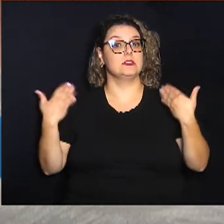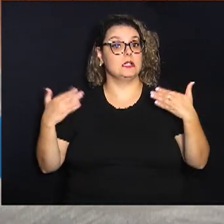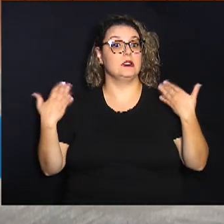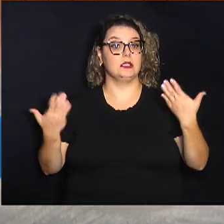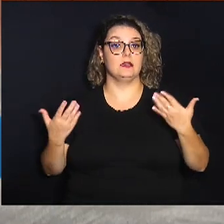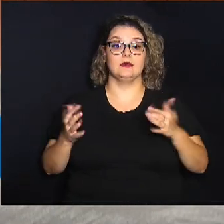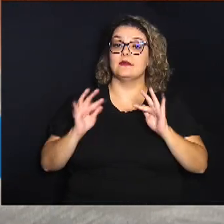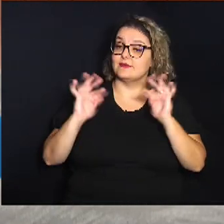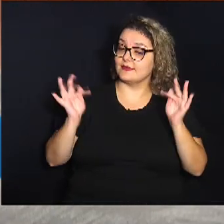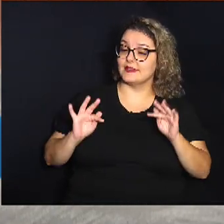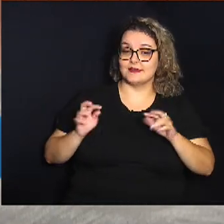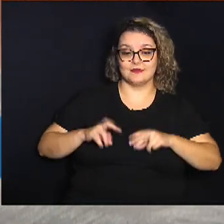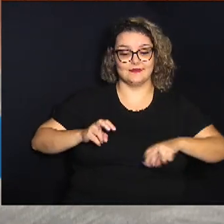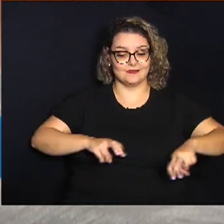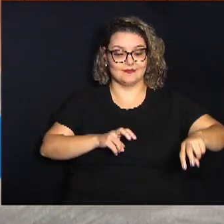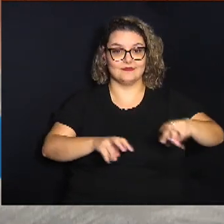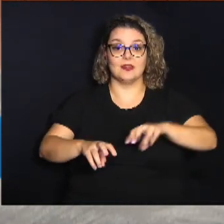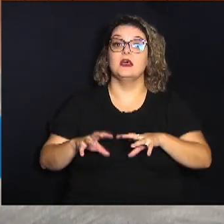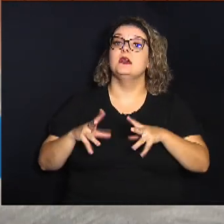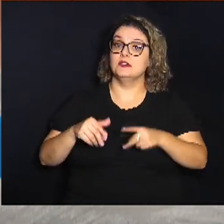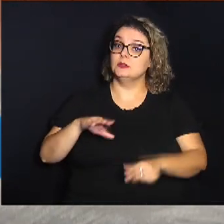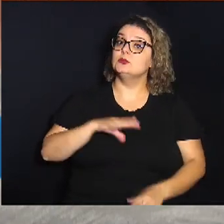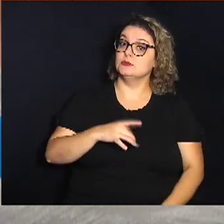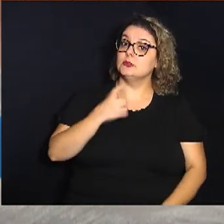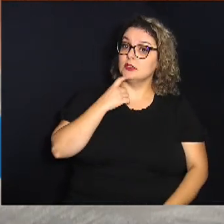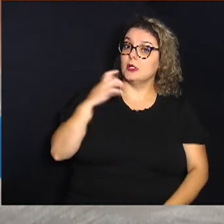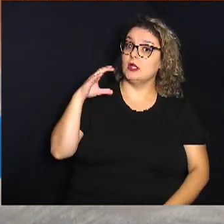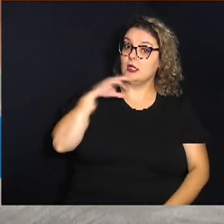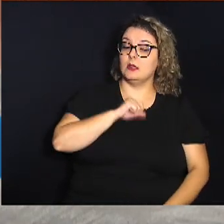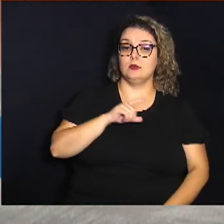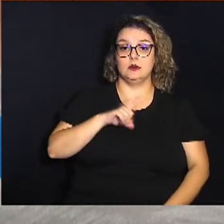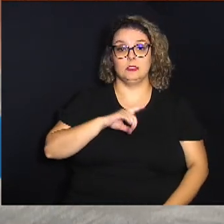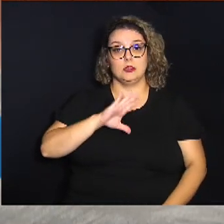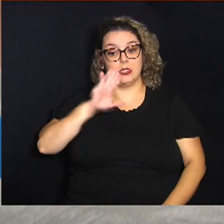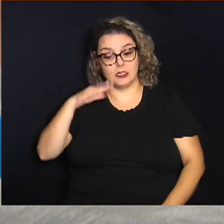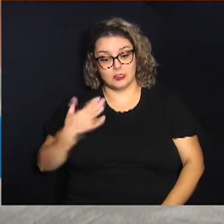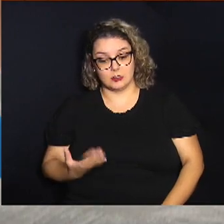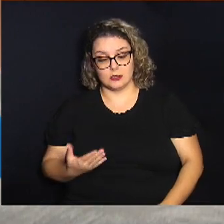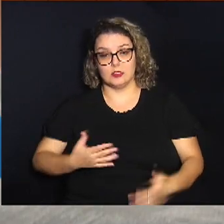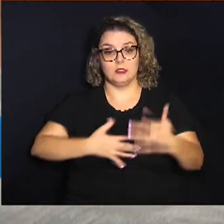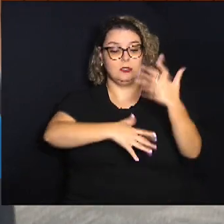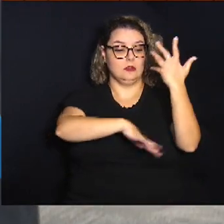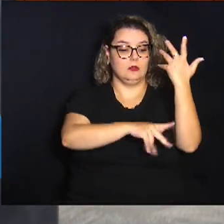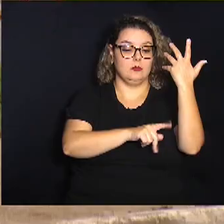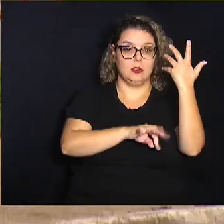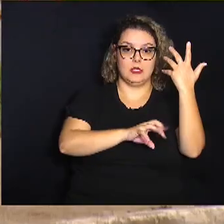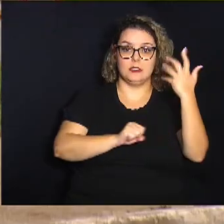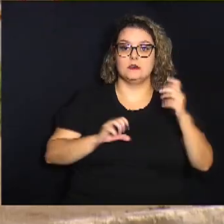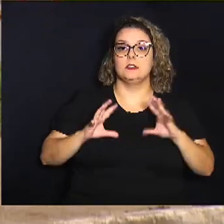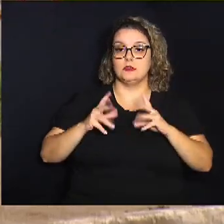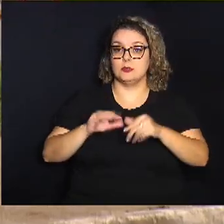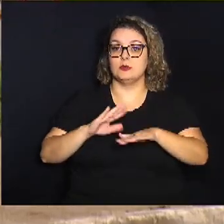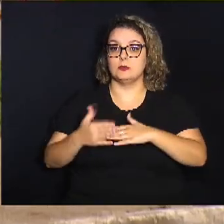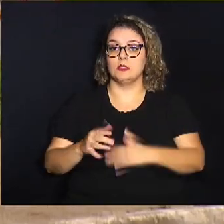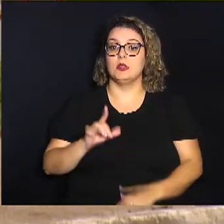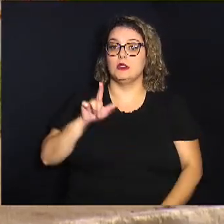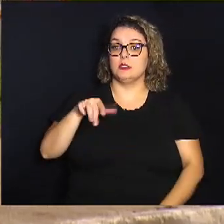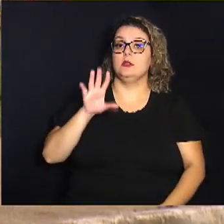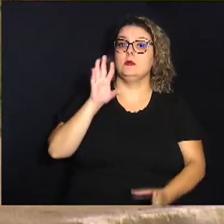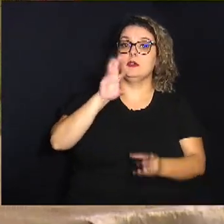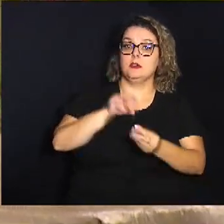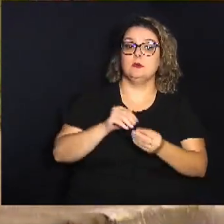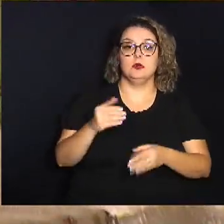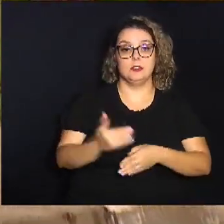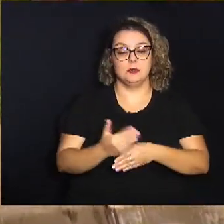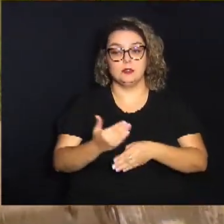permite a toda Campinas, em breve, ter esse privilégio de ter praças pets em todos os bairros. Após a conclusão das